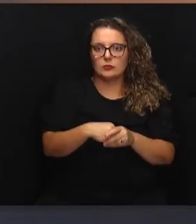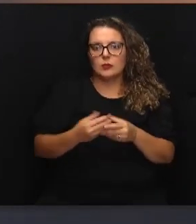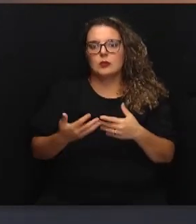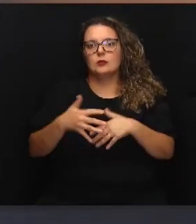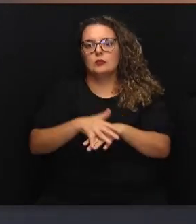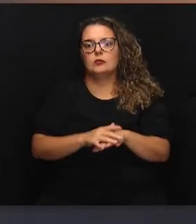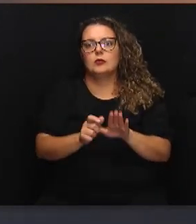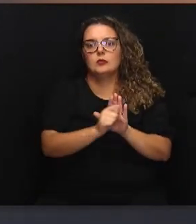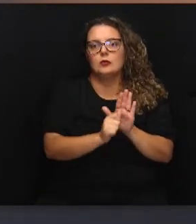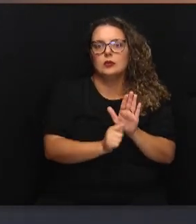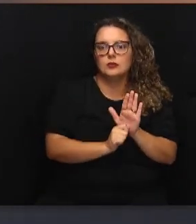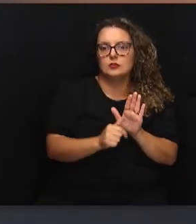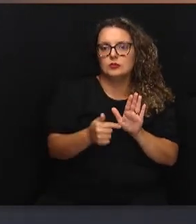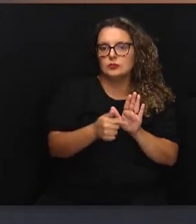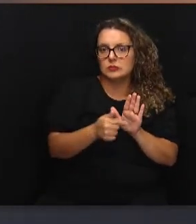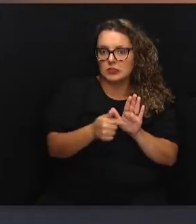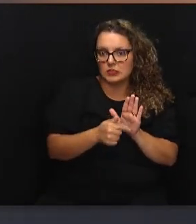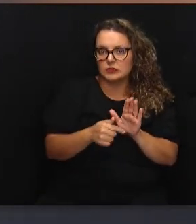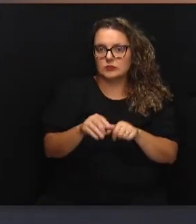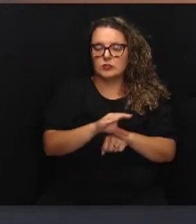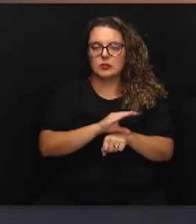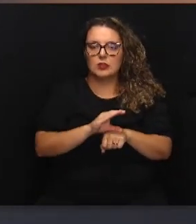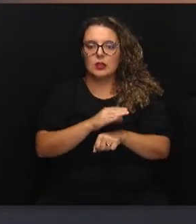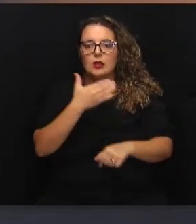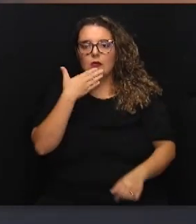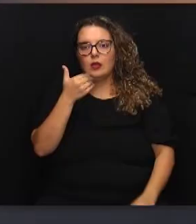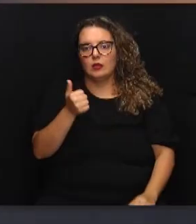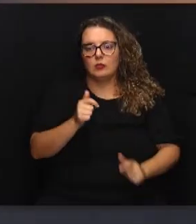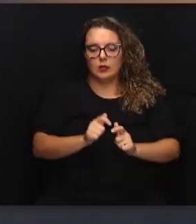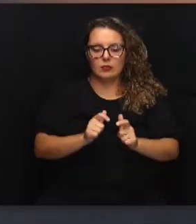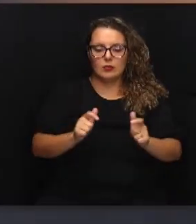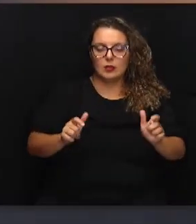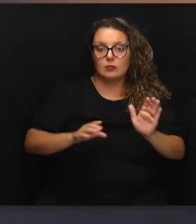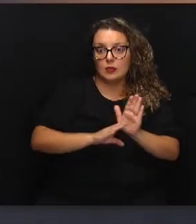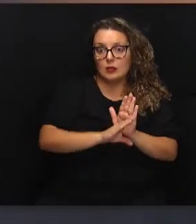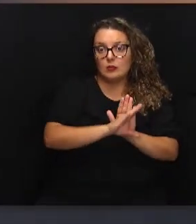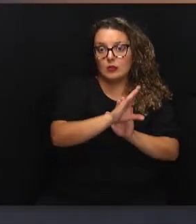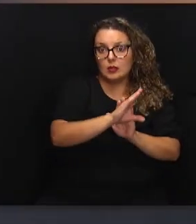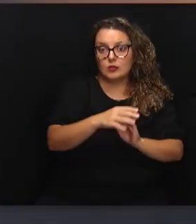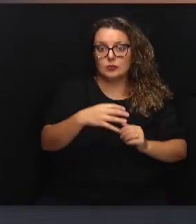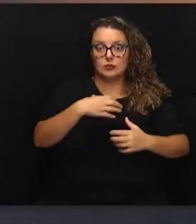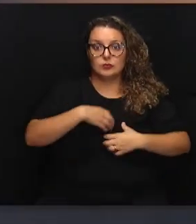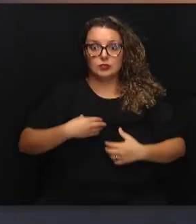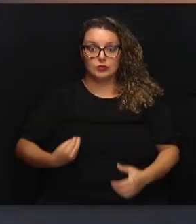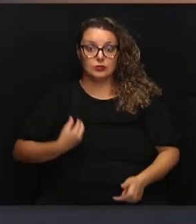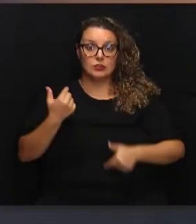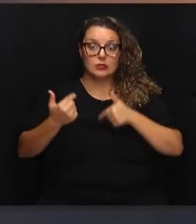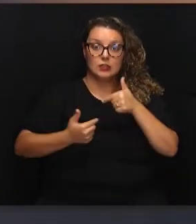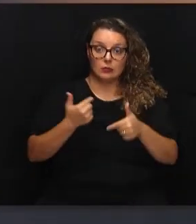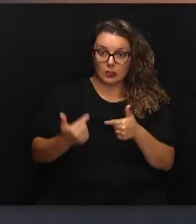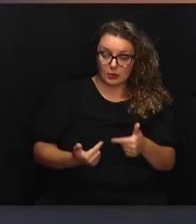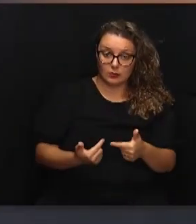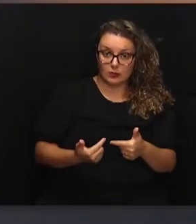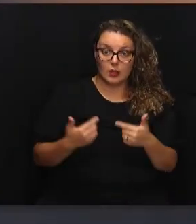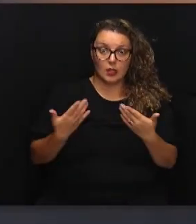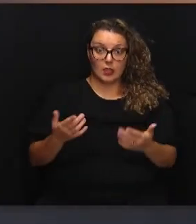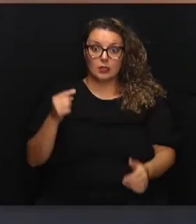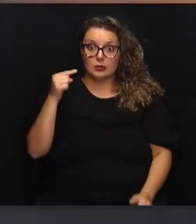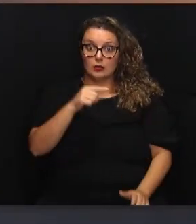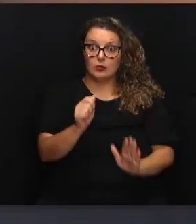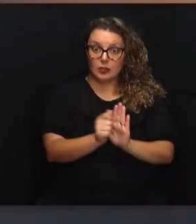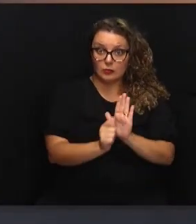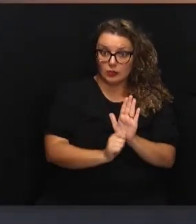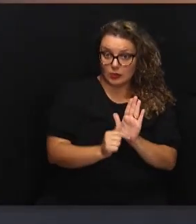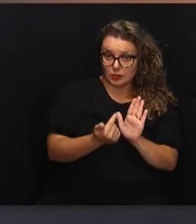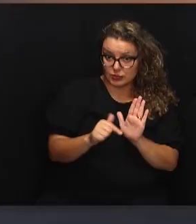artigo 7º da Constituição, que é a melhoria progressiva das condições de vida e de trabalho. Né? Então, lá no artigo